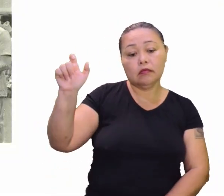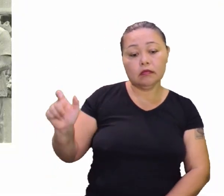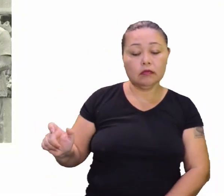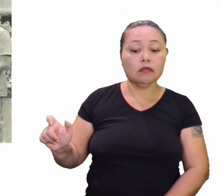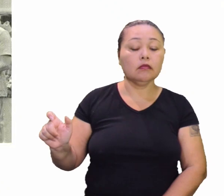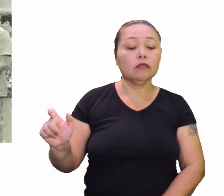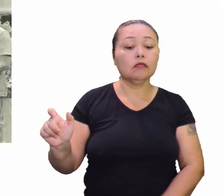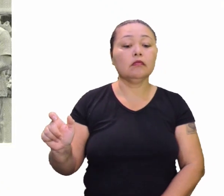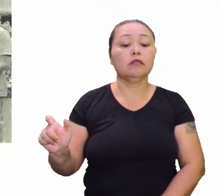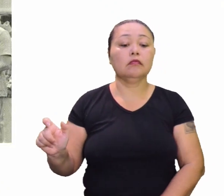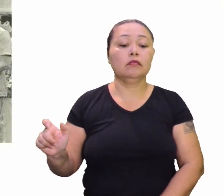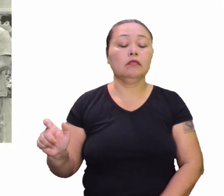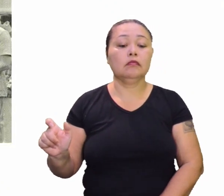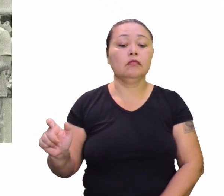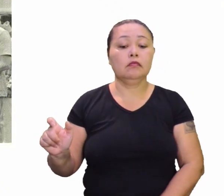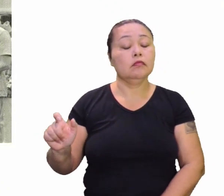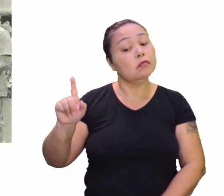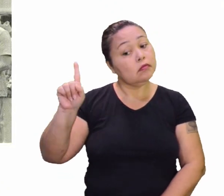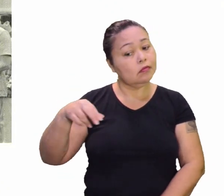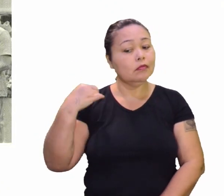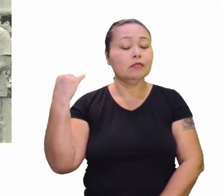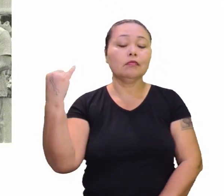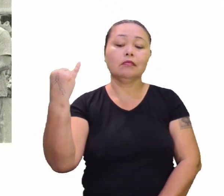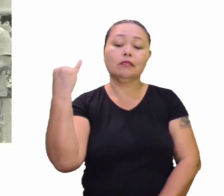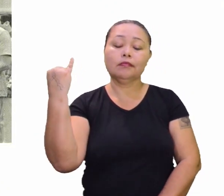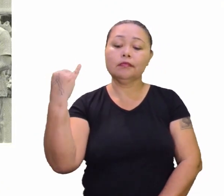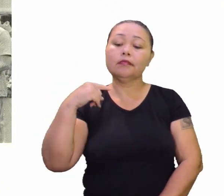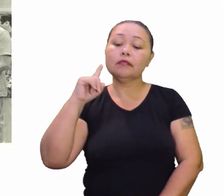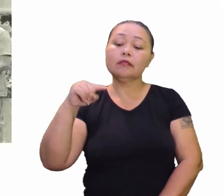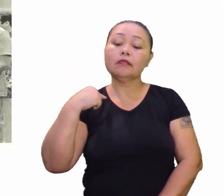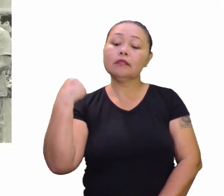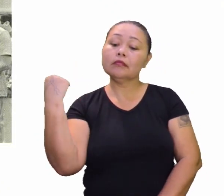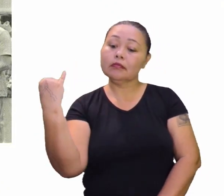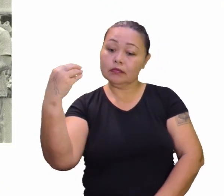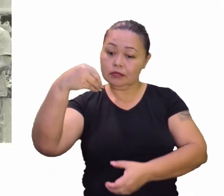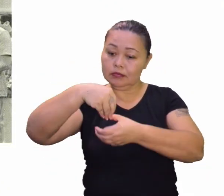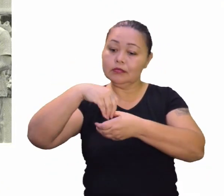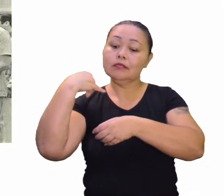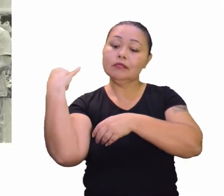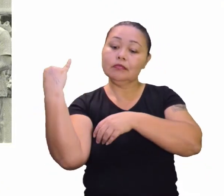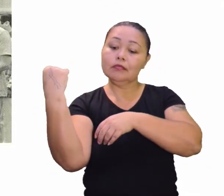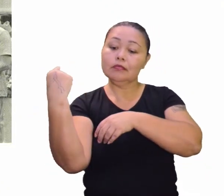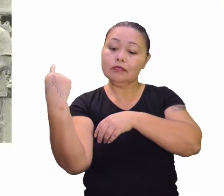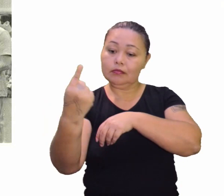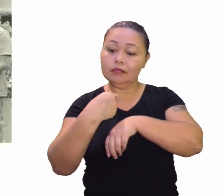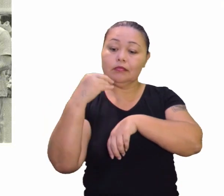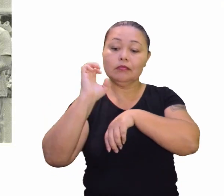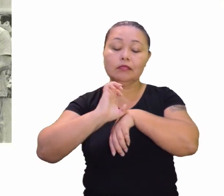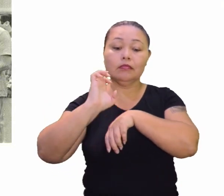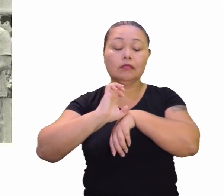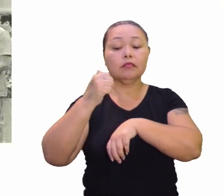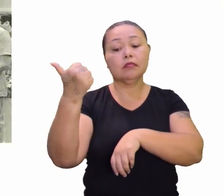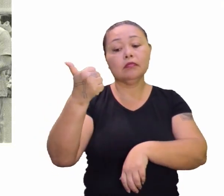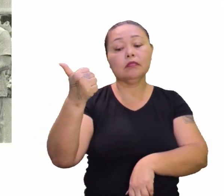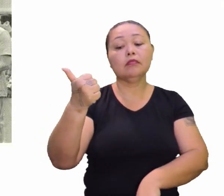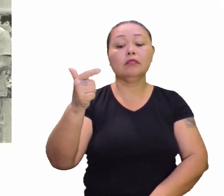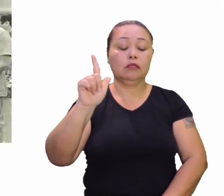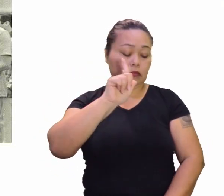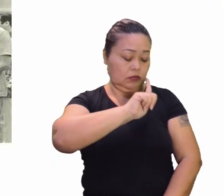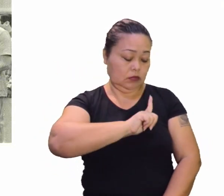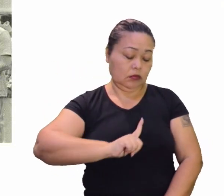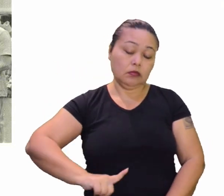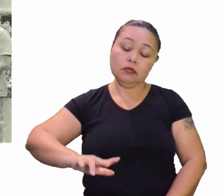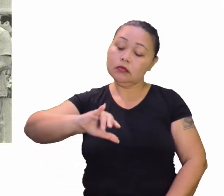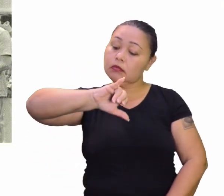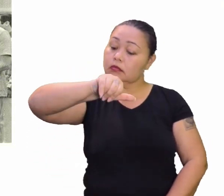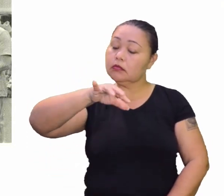figuras icônicas e muito importantes para o nosso estado. O primeiro aqui é o governador